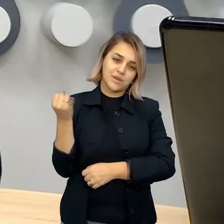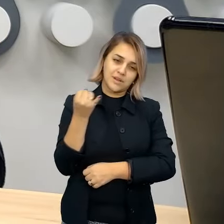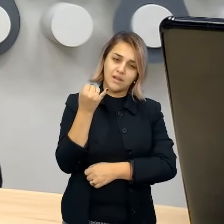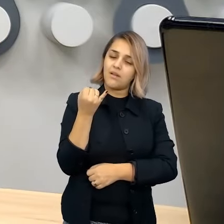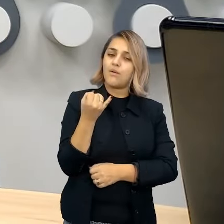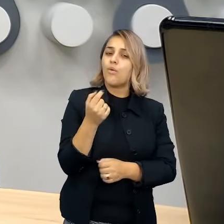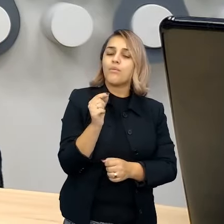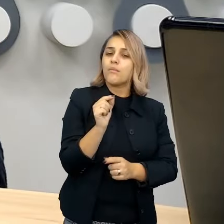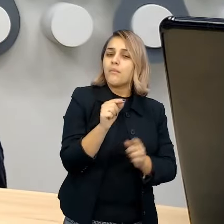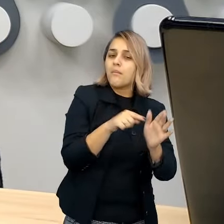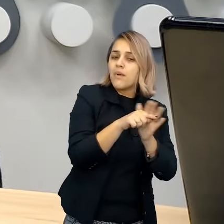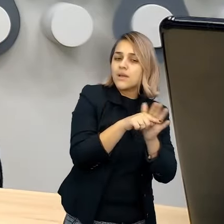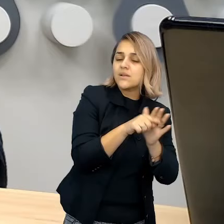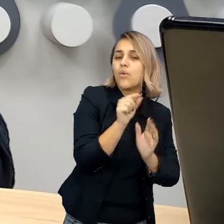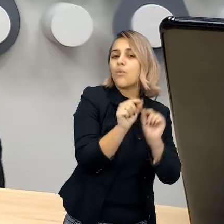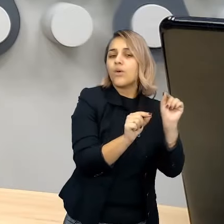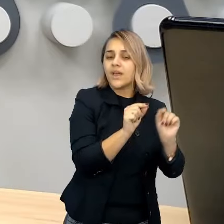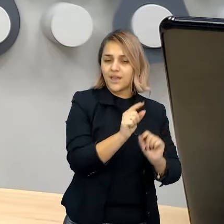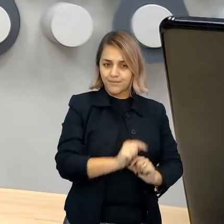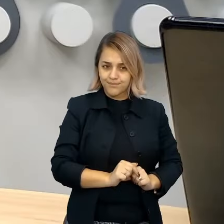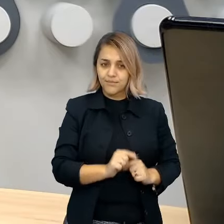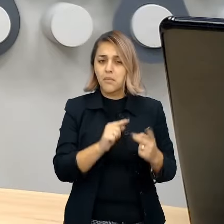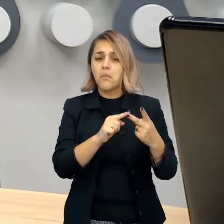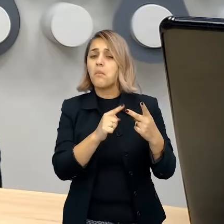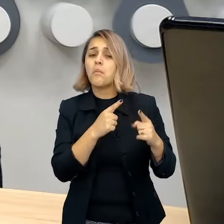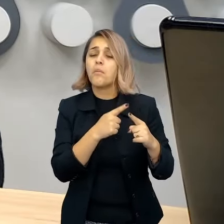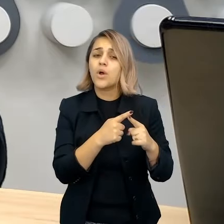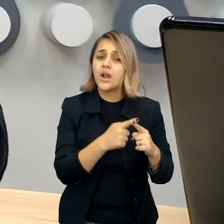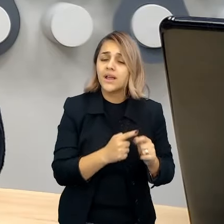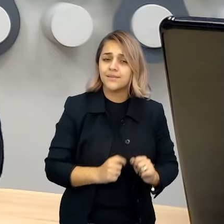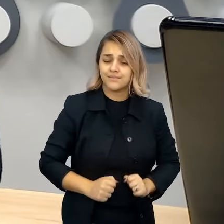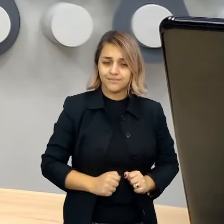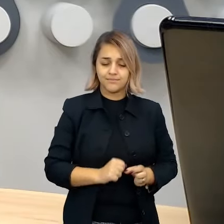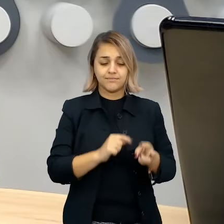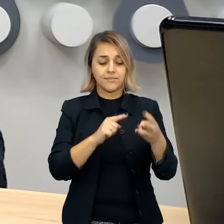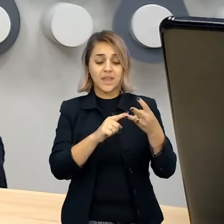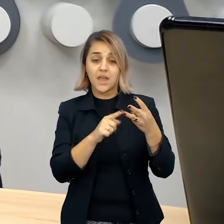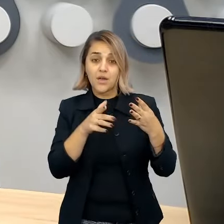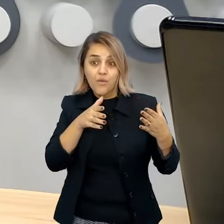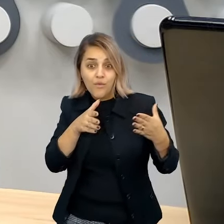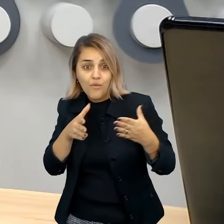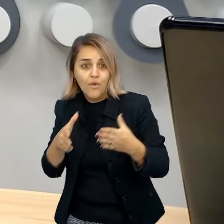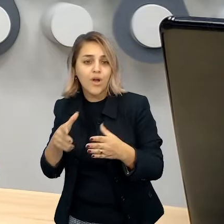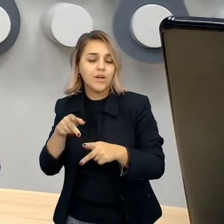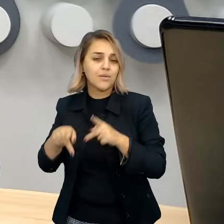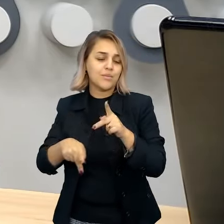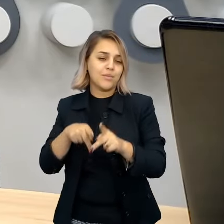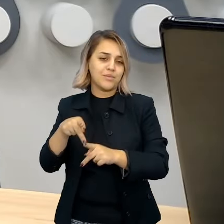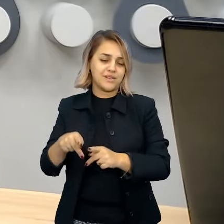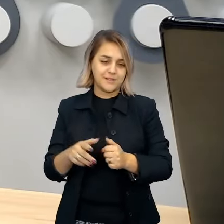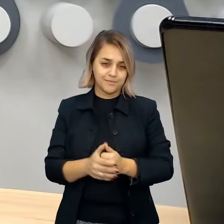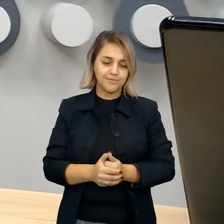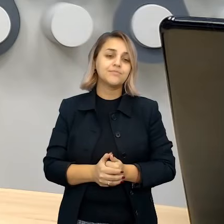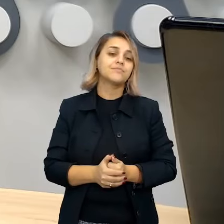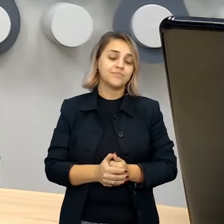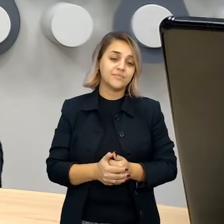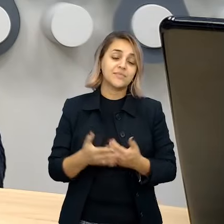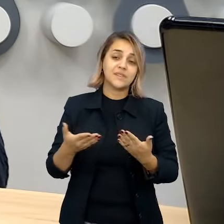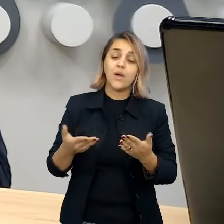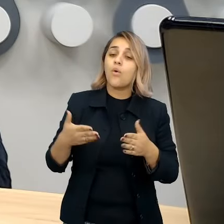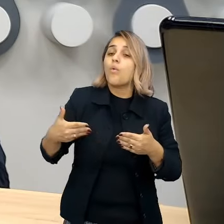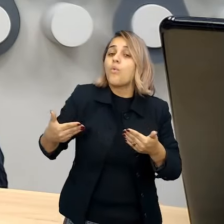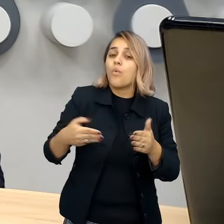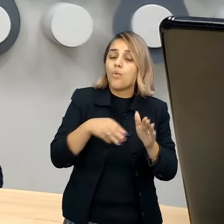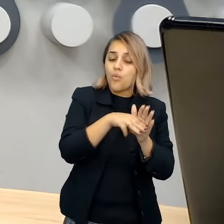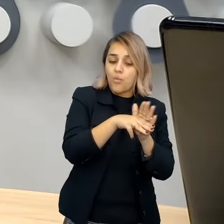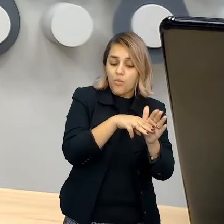que pesquisar, né? O público-alvo. O público-alvo, ele deve ser adequado ao método da pesquisa, ou seja,